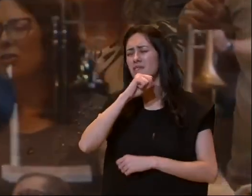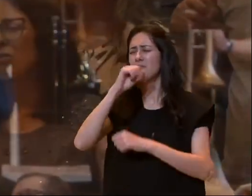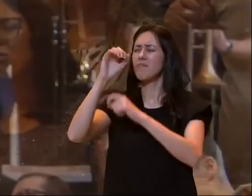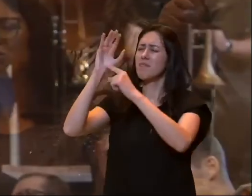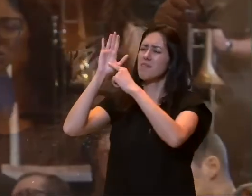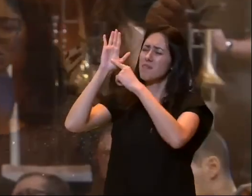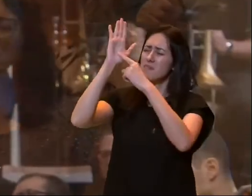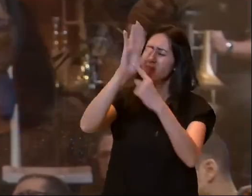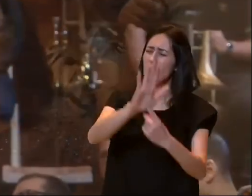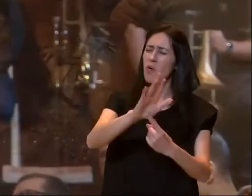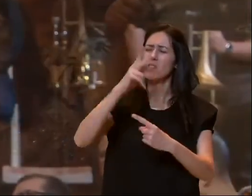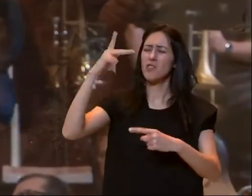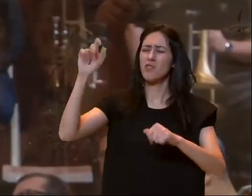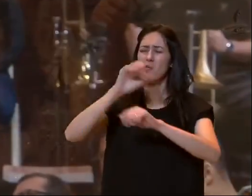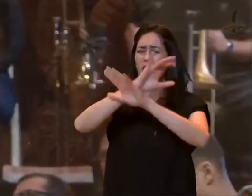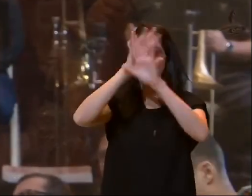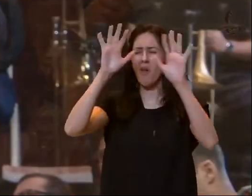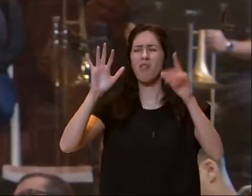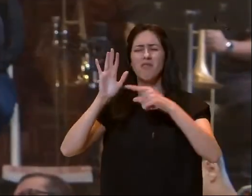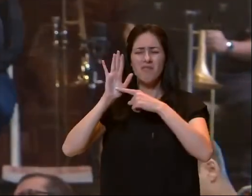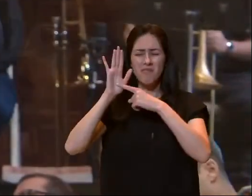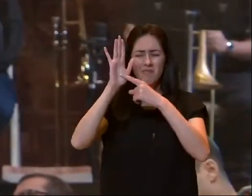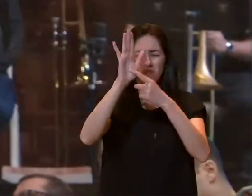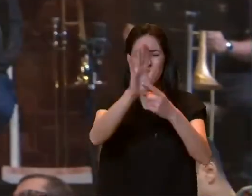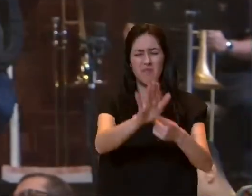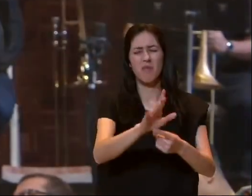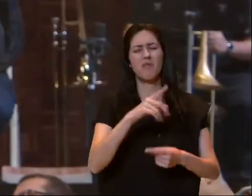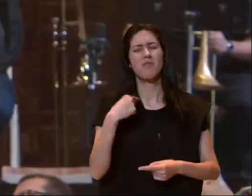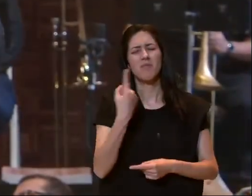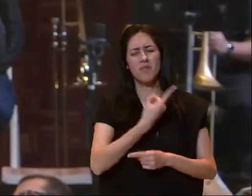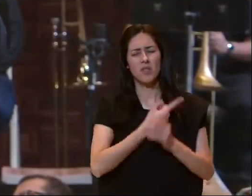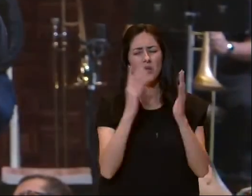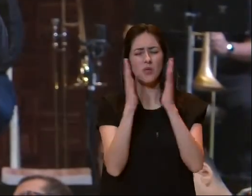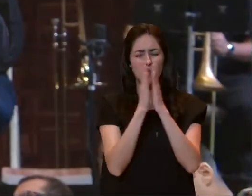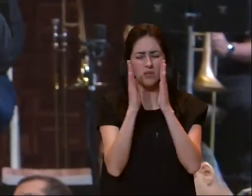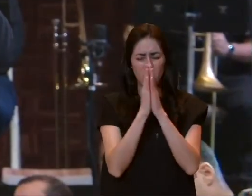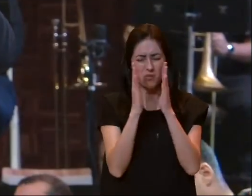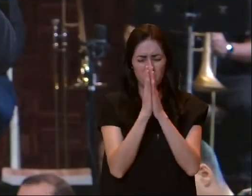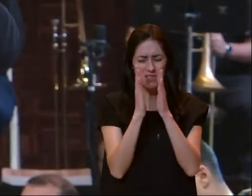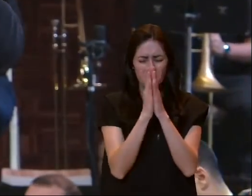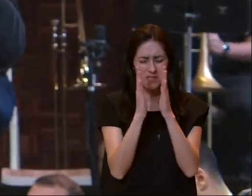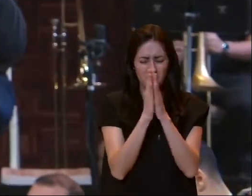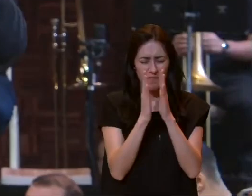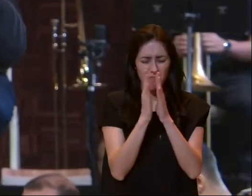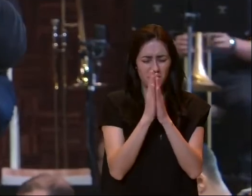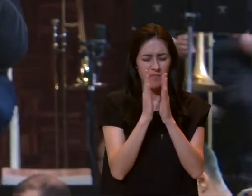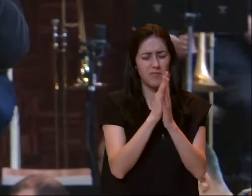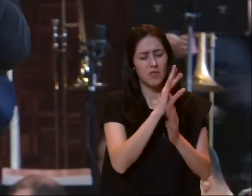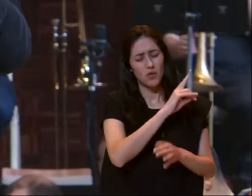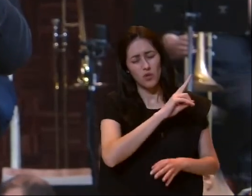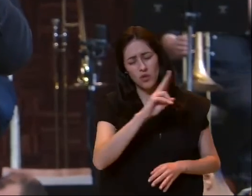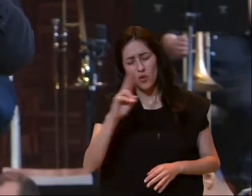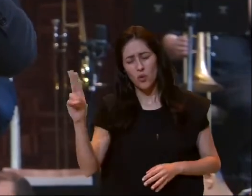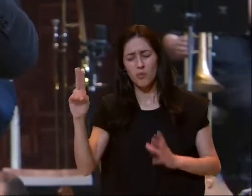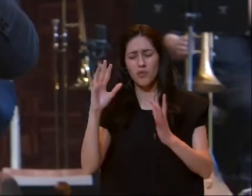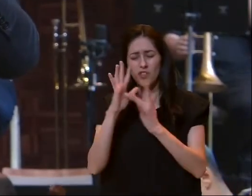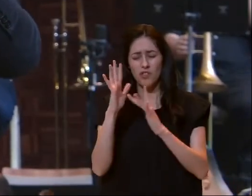Tua glória entre nós. Essa é a nossa oração,